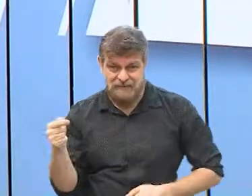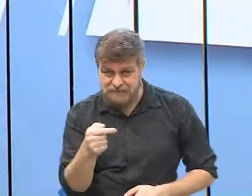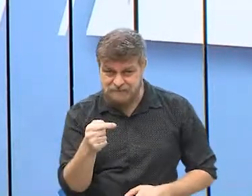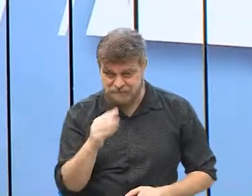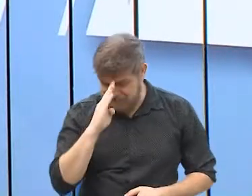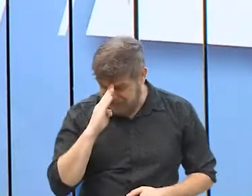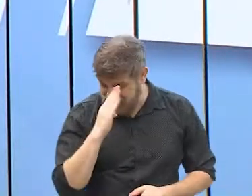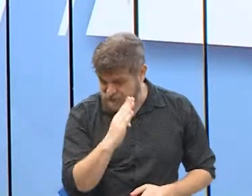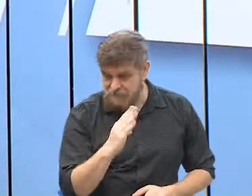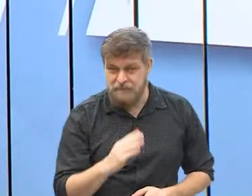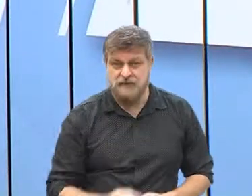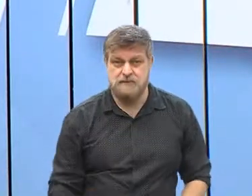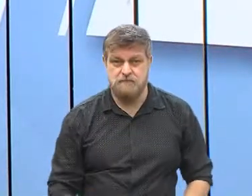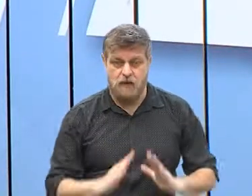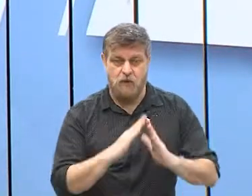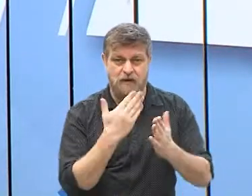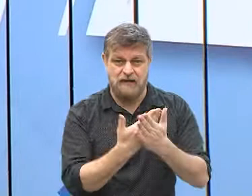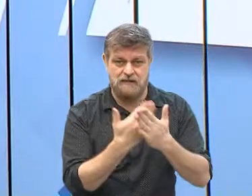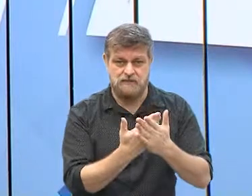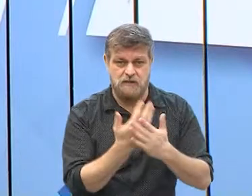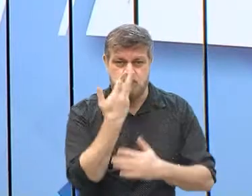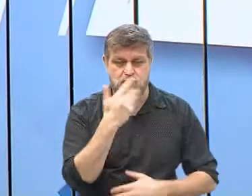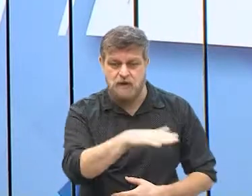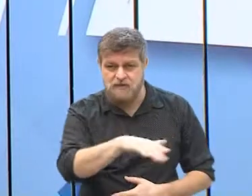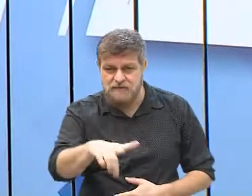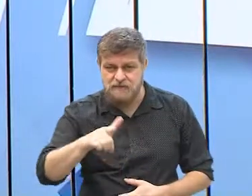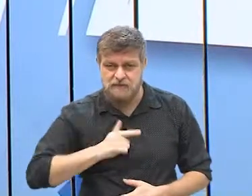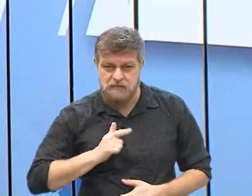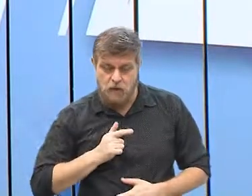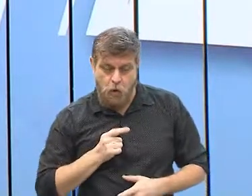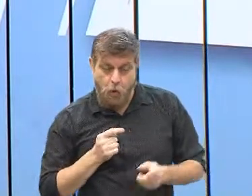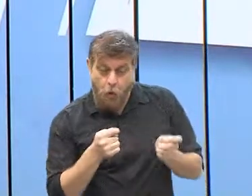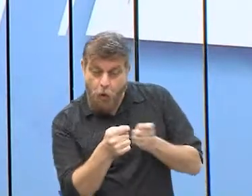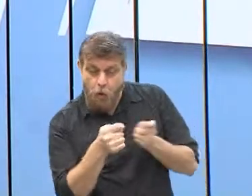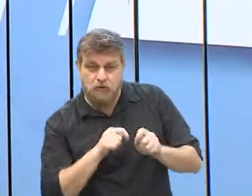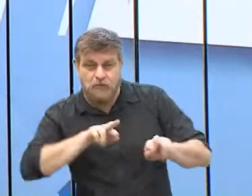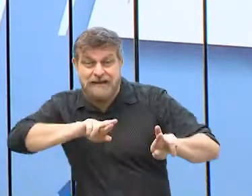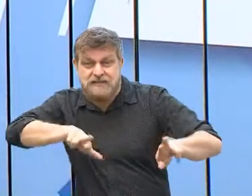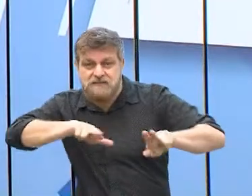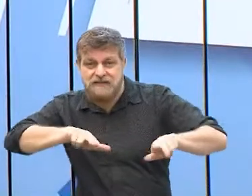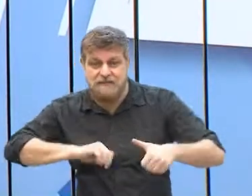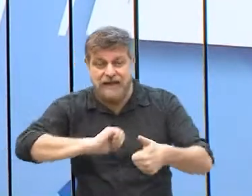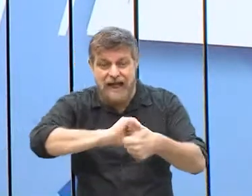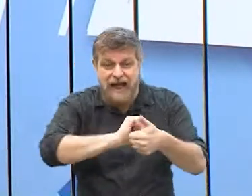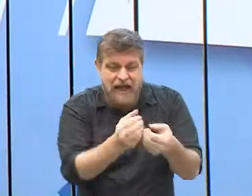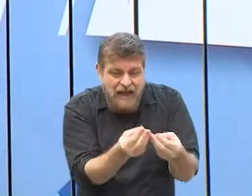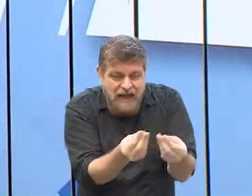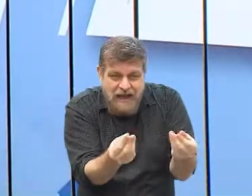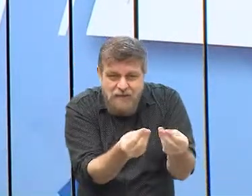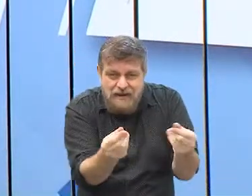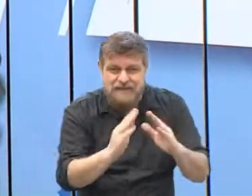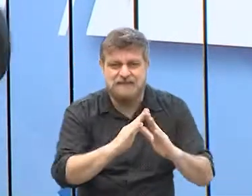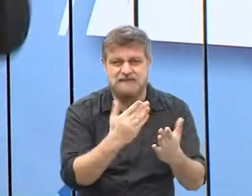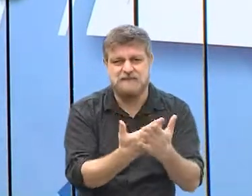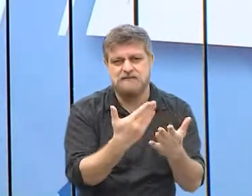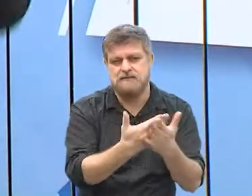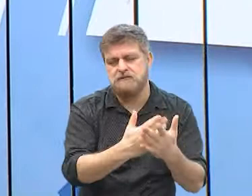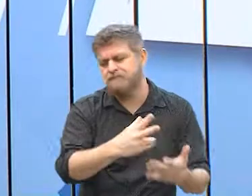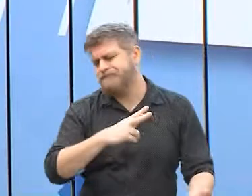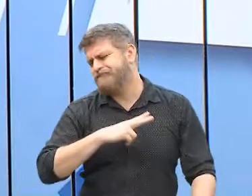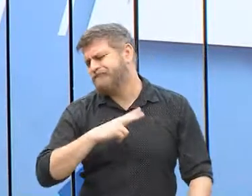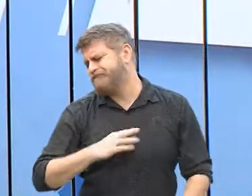principalmente a educação infantil é uma outra medição, né, monitoramento, mas a qualidade do serviço hoje dessas escolas